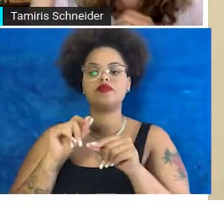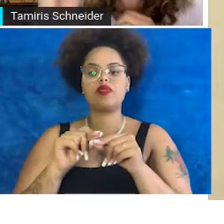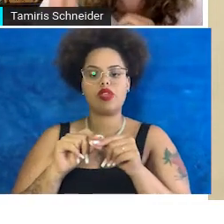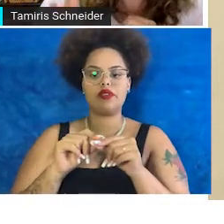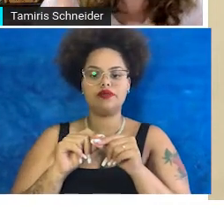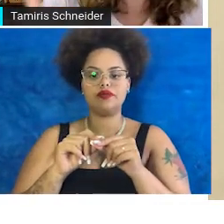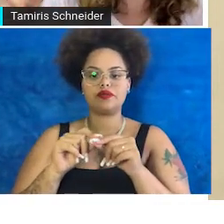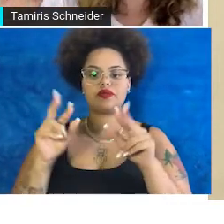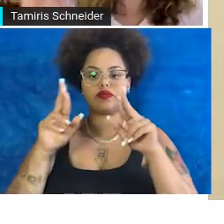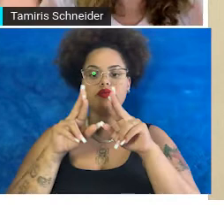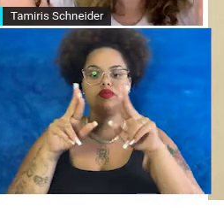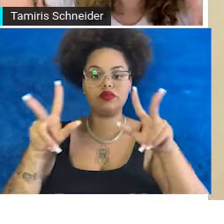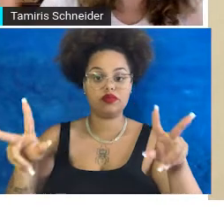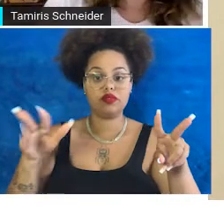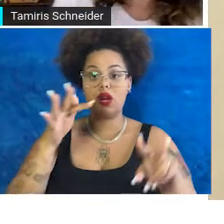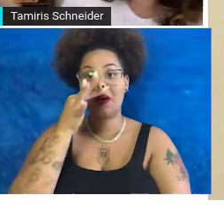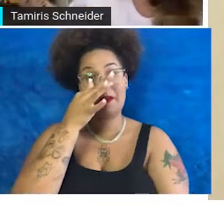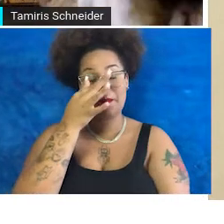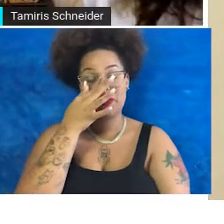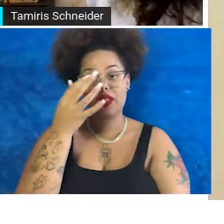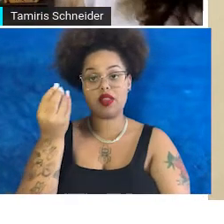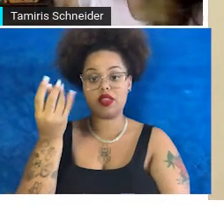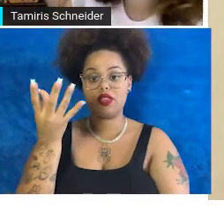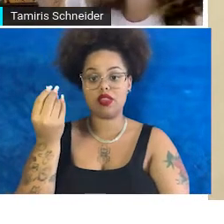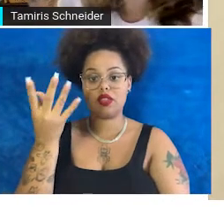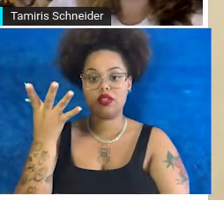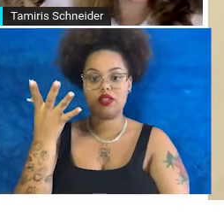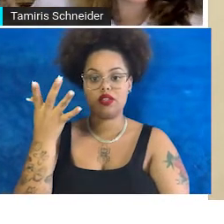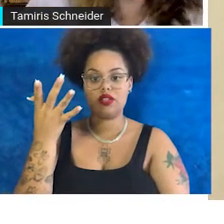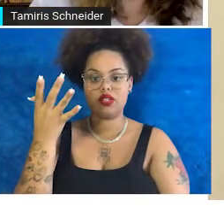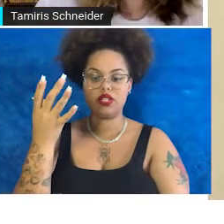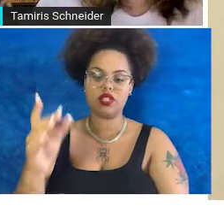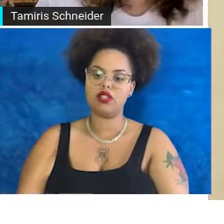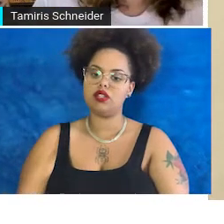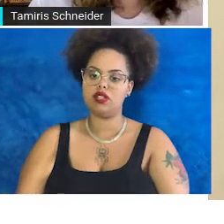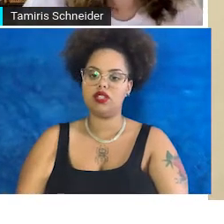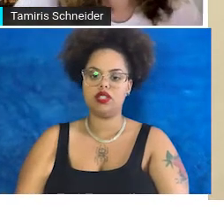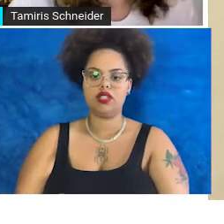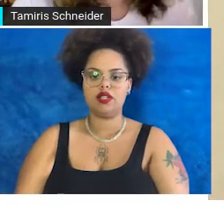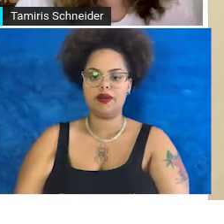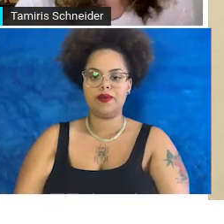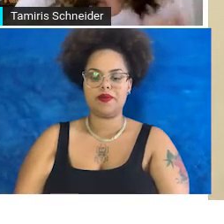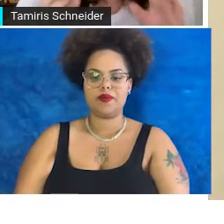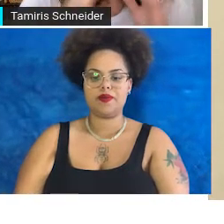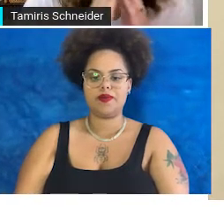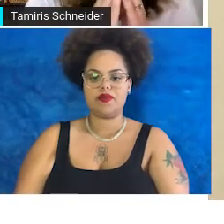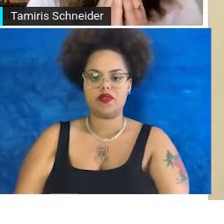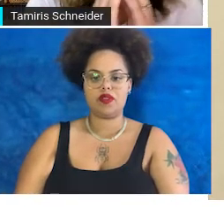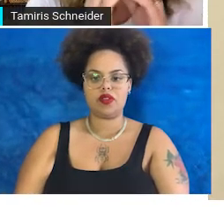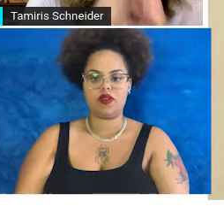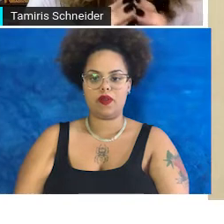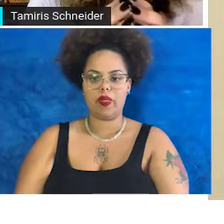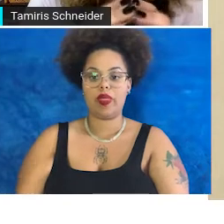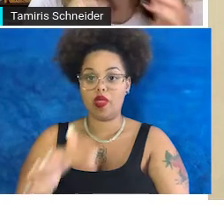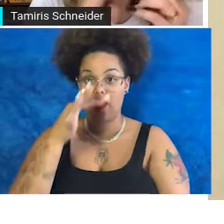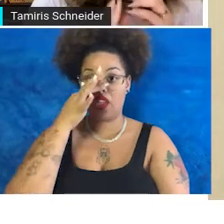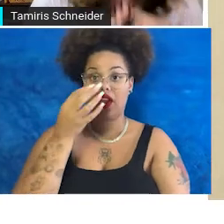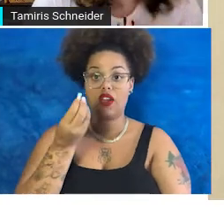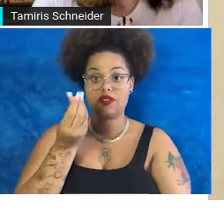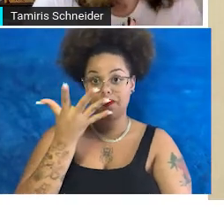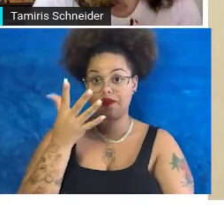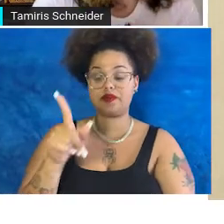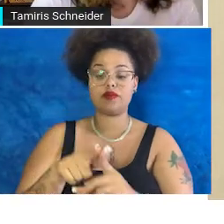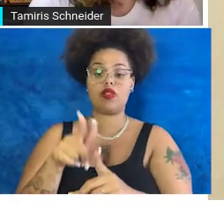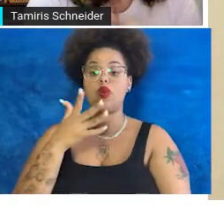Vamos aplicar essa diferença em plantas. Tem até algumas aqui no cenário que vieram de lá. Então, através de plantas e